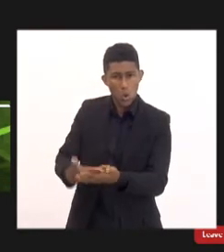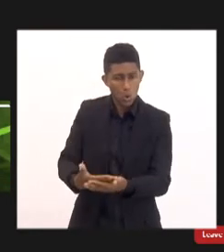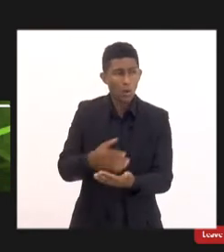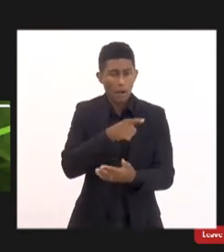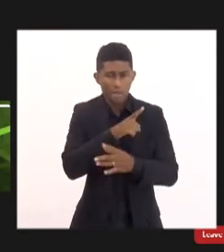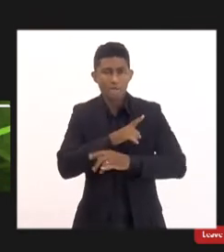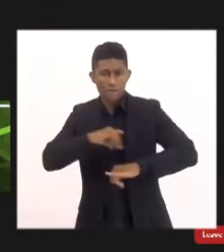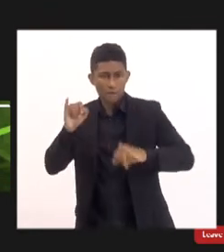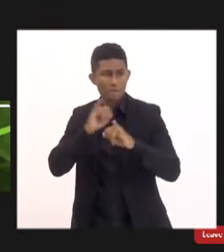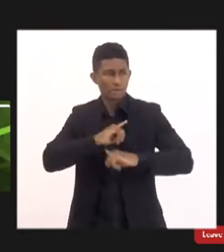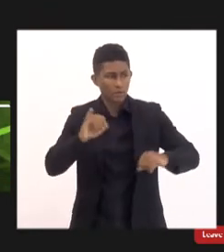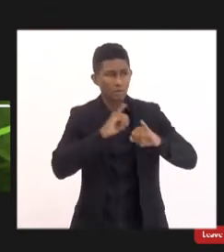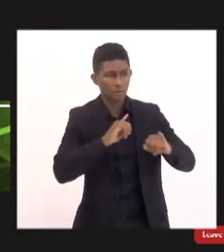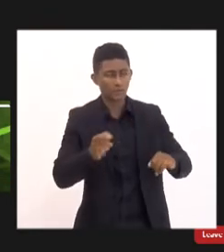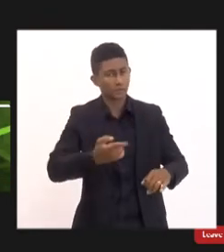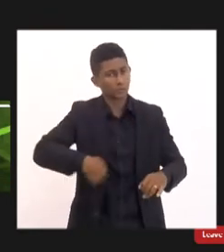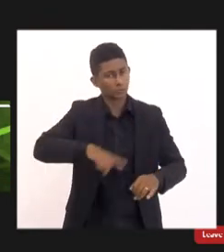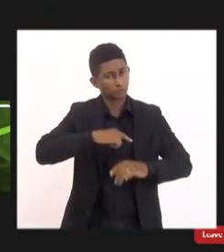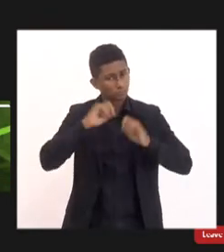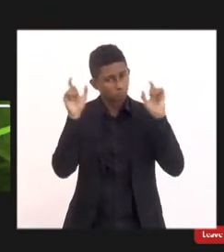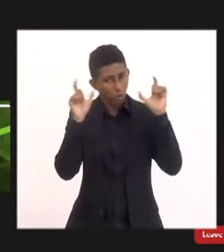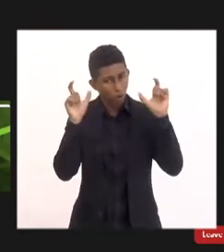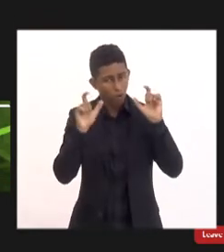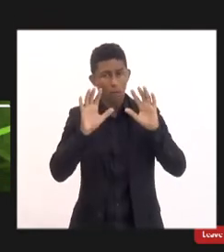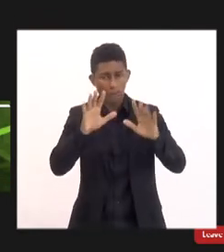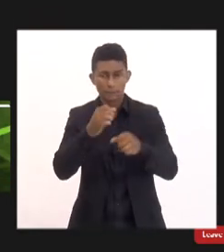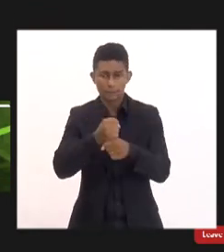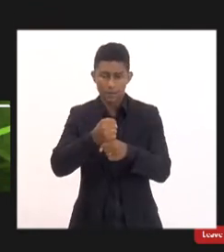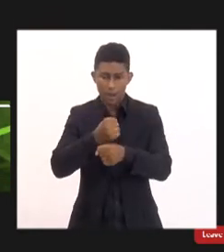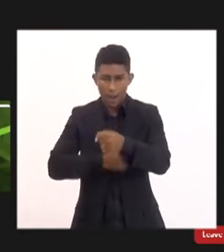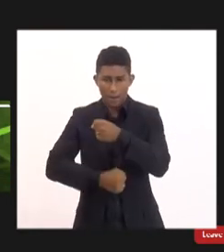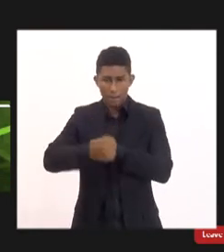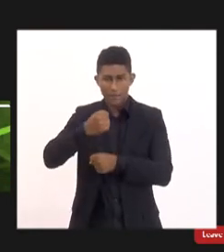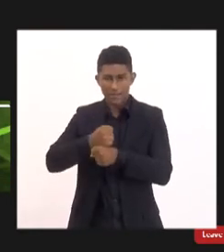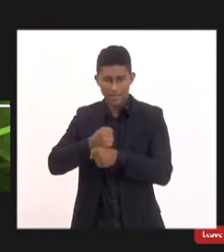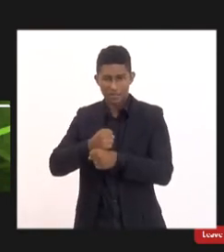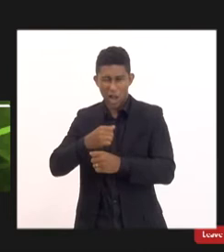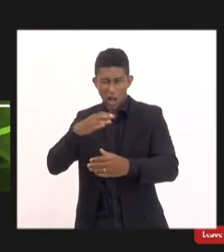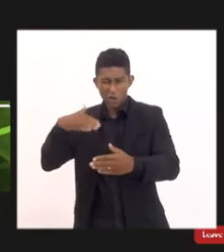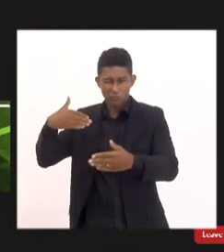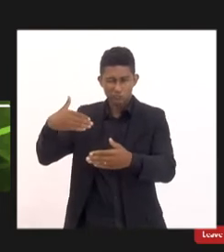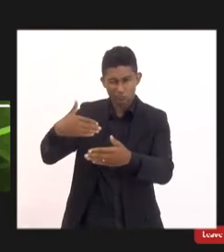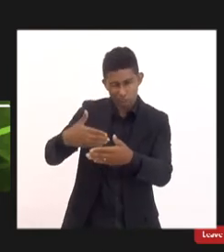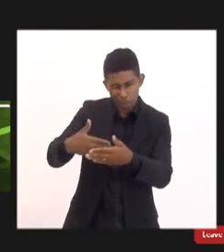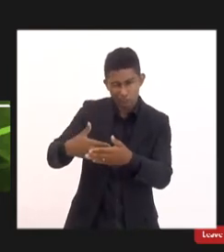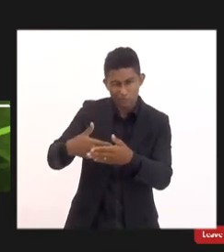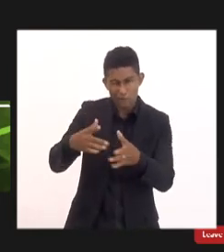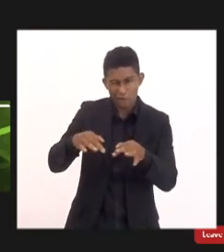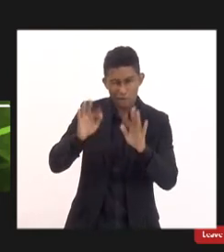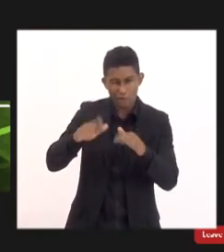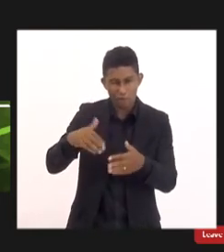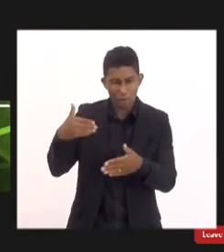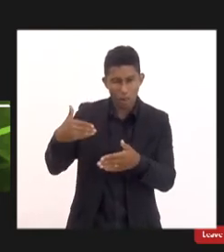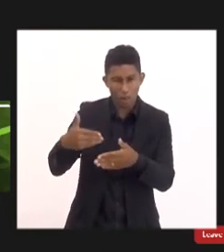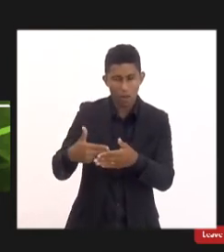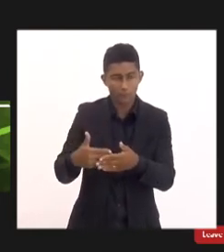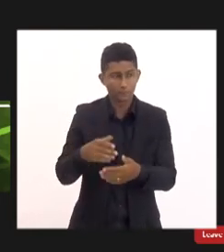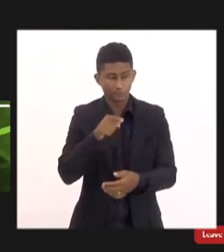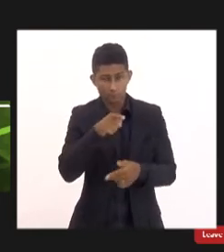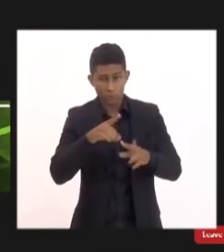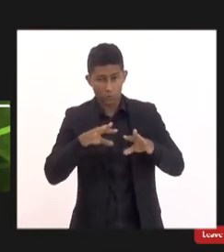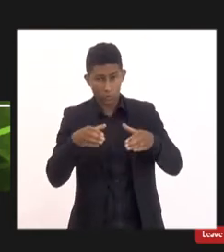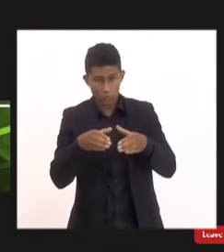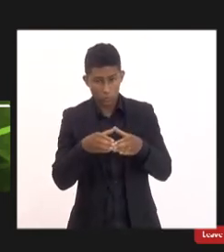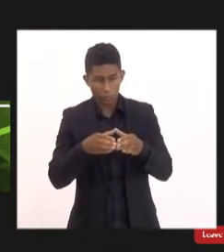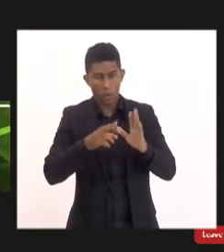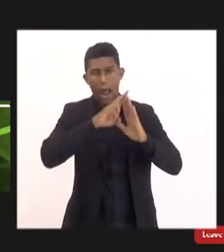de lembrar que no fim do ano passado, a Comissão de Educação ela apresentou um relatório citando